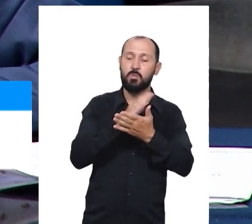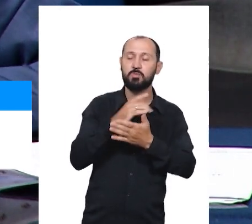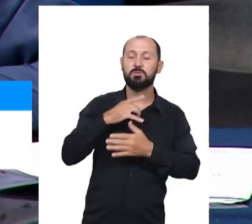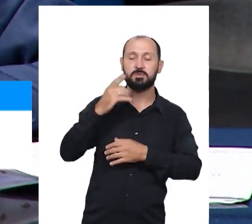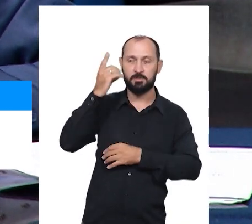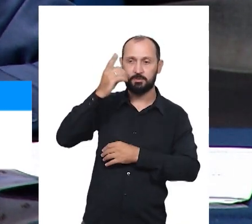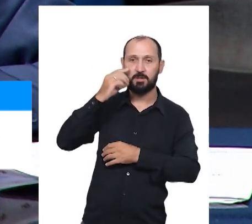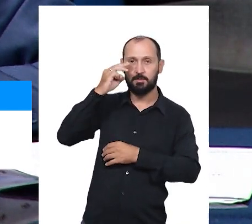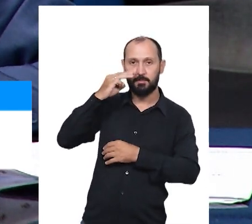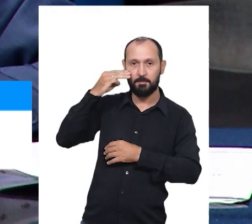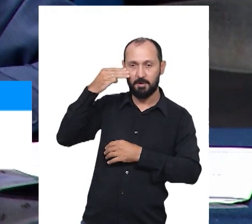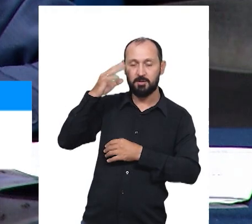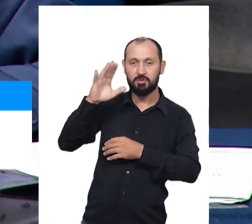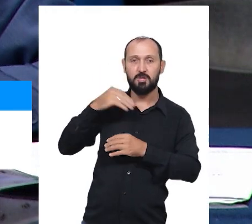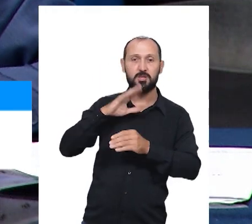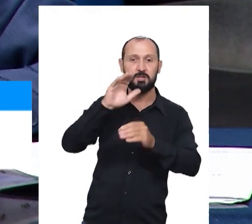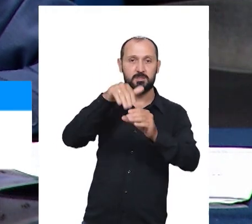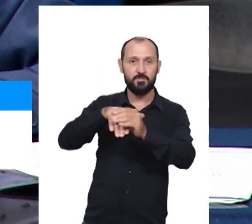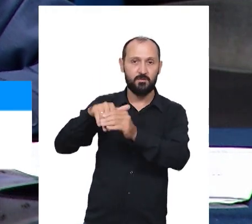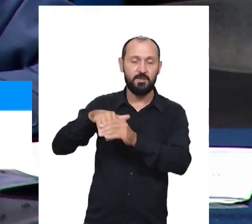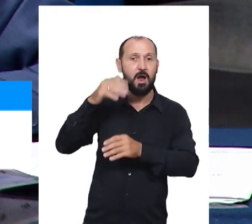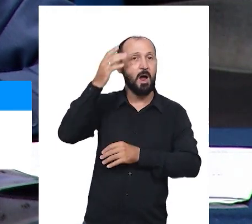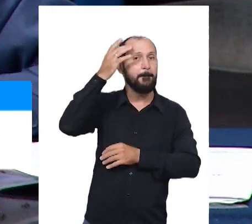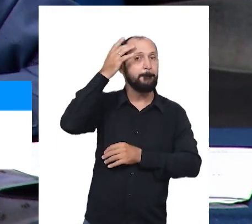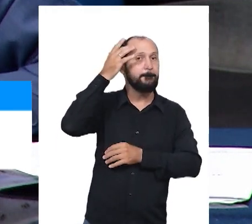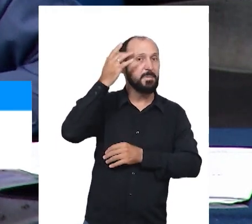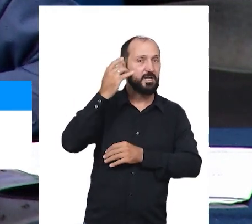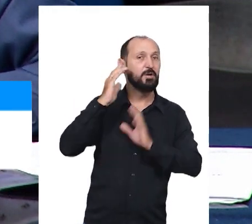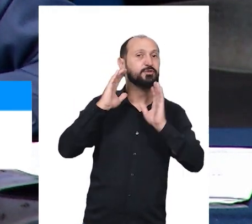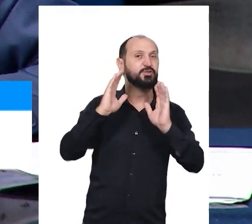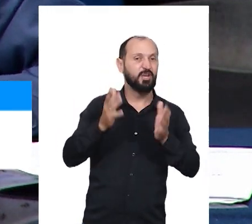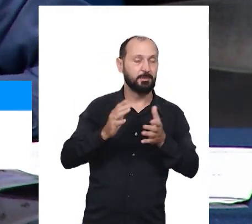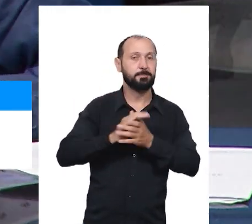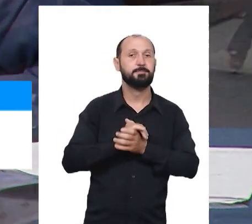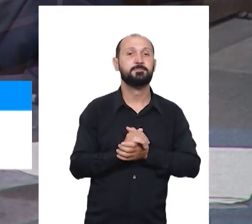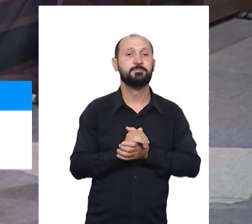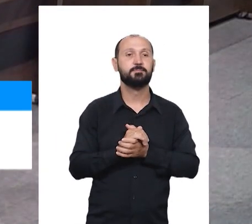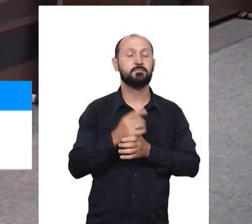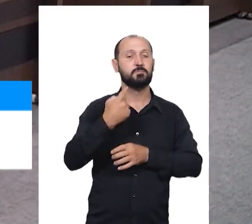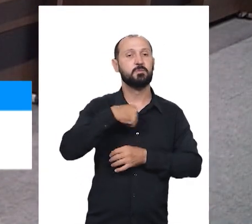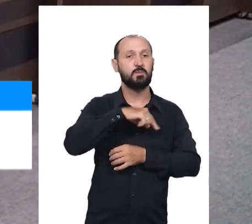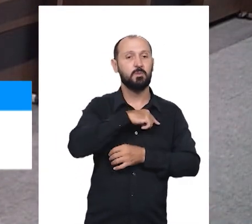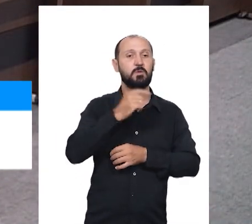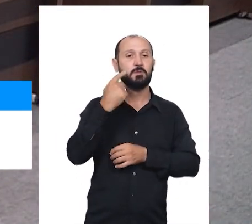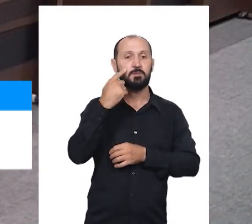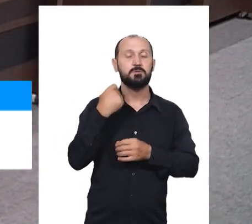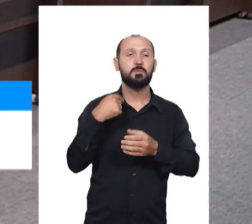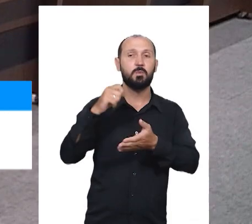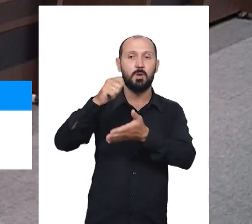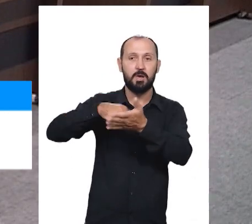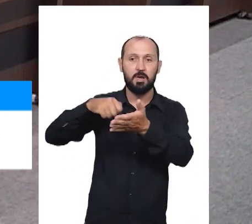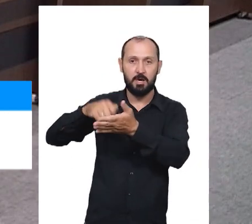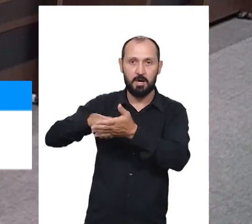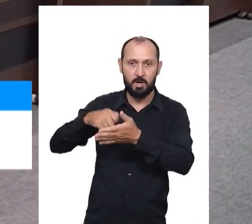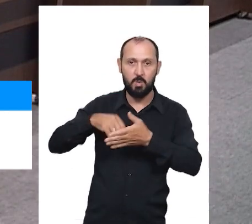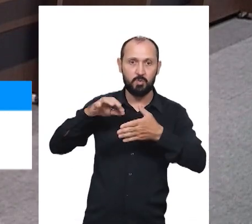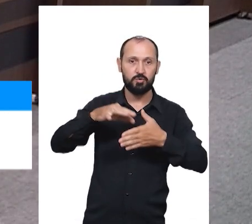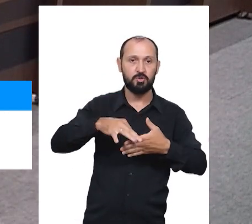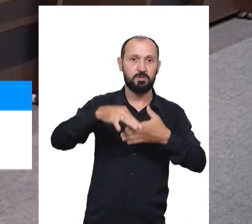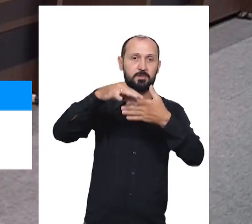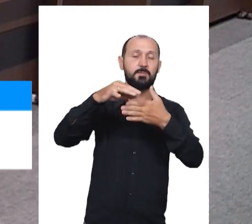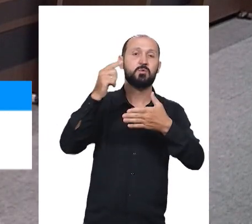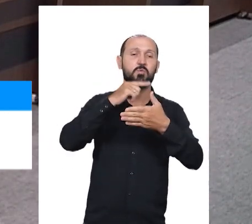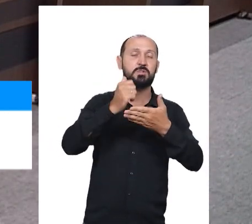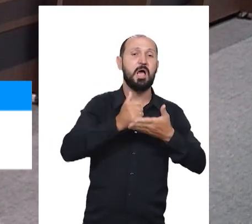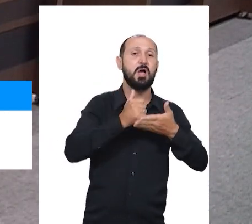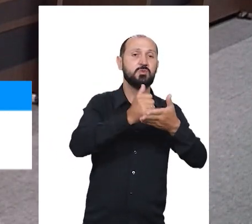que tem alguns já, deputada Mara, para serem votados amanhã, e nós estamos fazendo acordo de